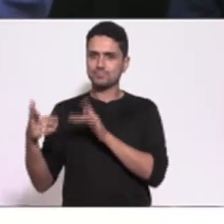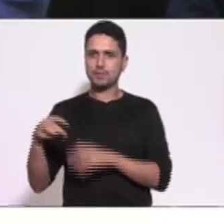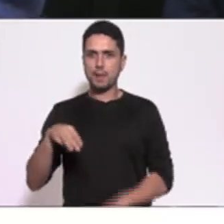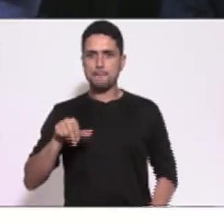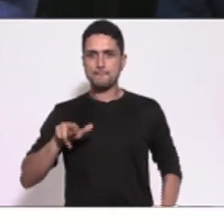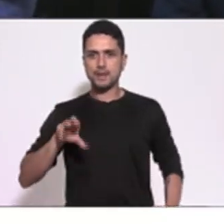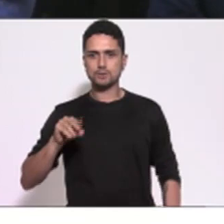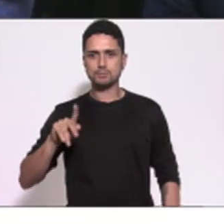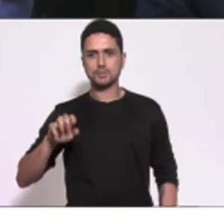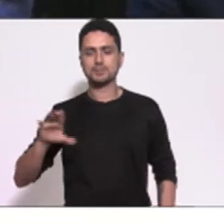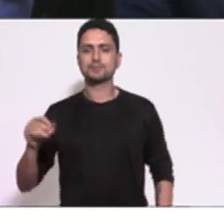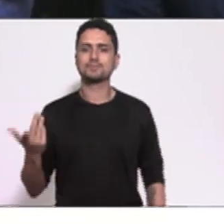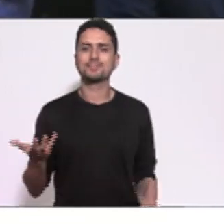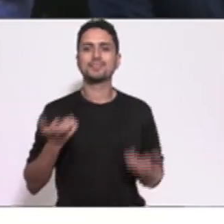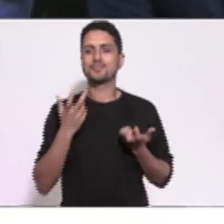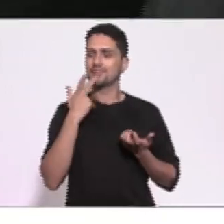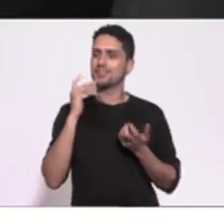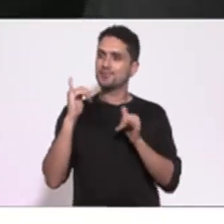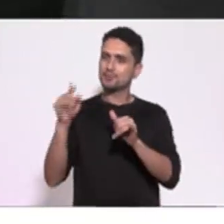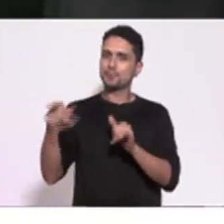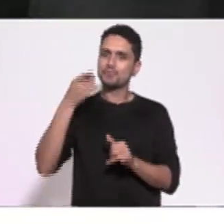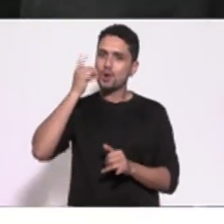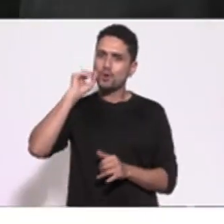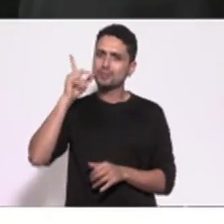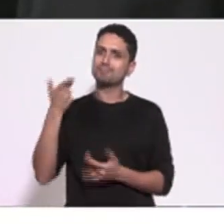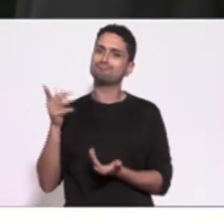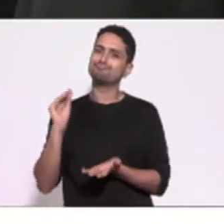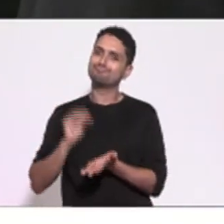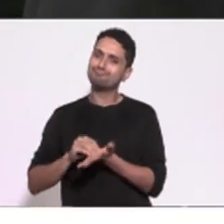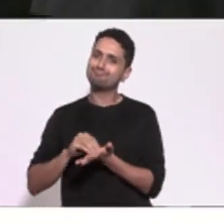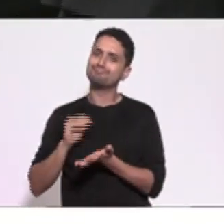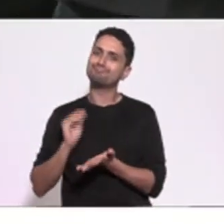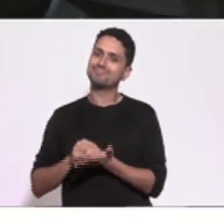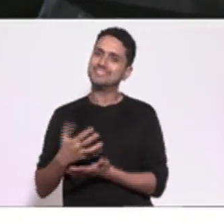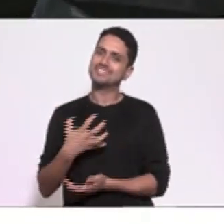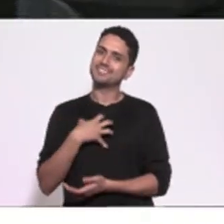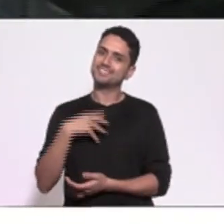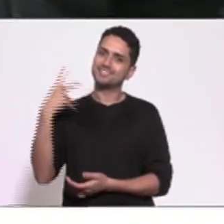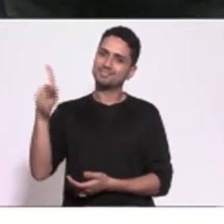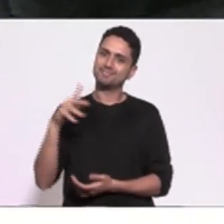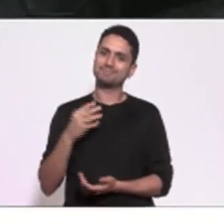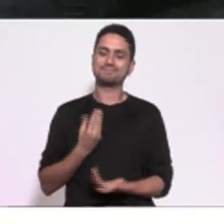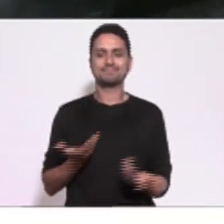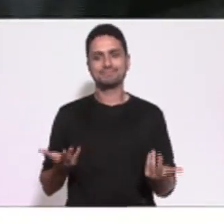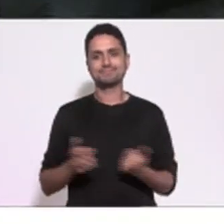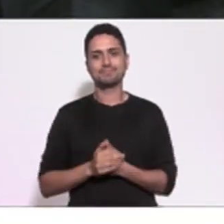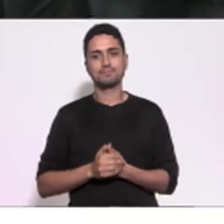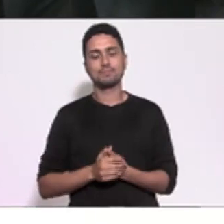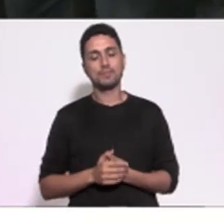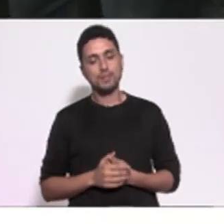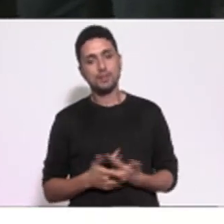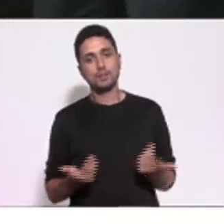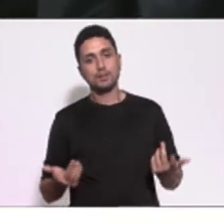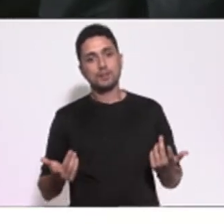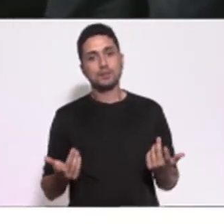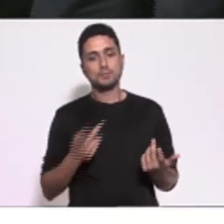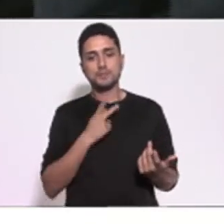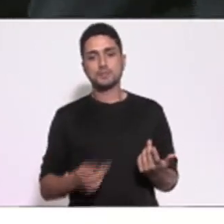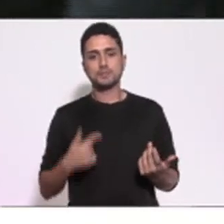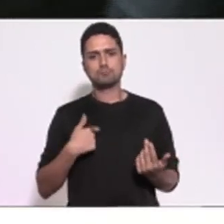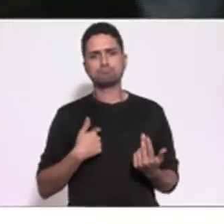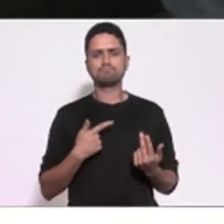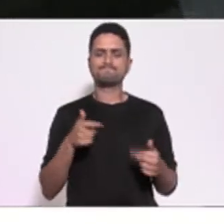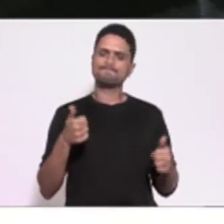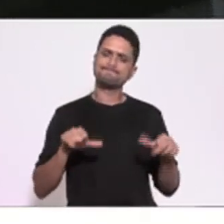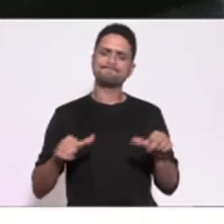senhor fez muita falta ontem, Vossa Excelência, na presidência. Senhor presidente, depois de muito avaliar o projeto,